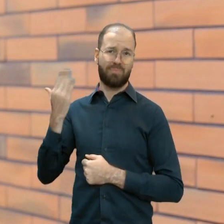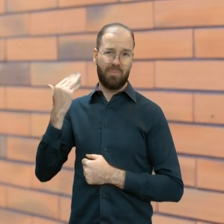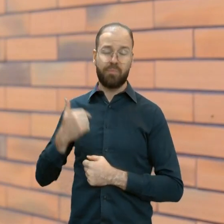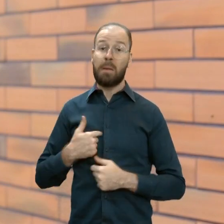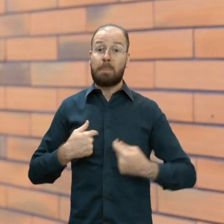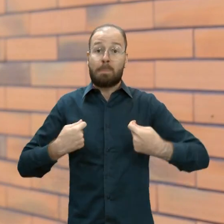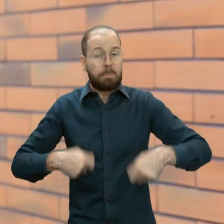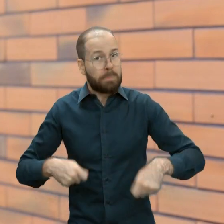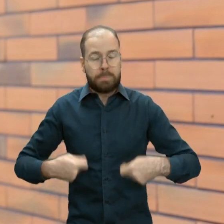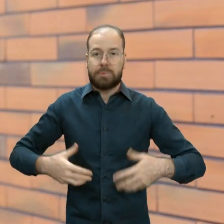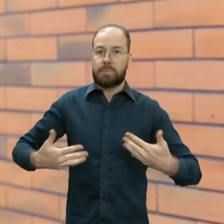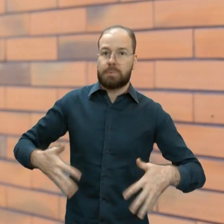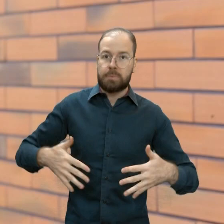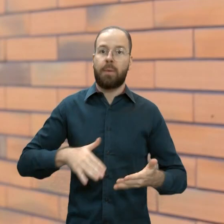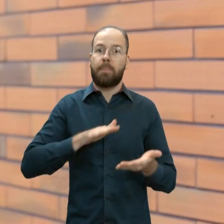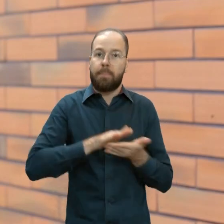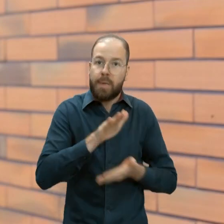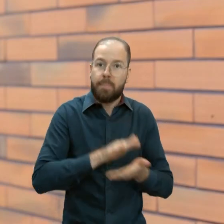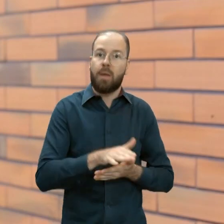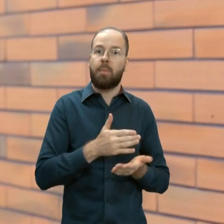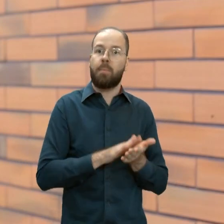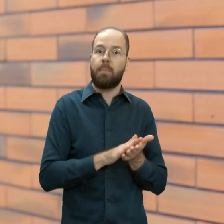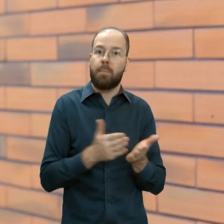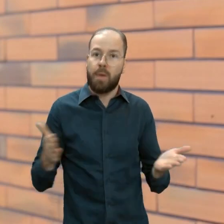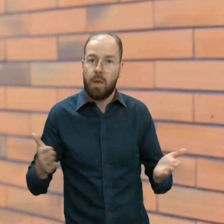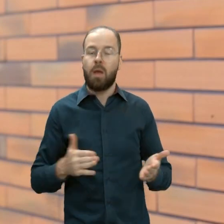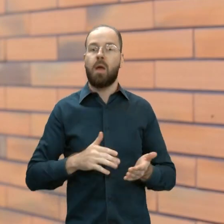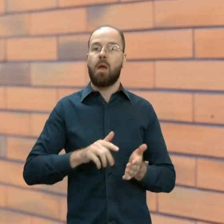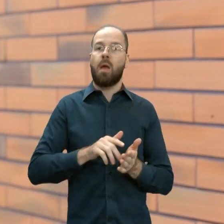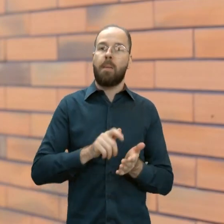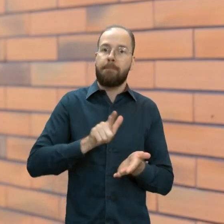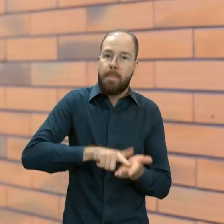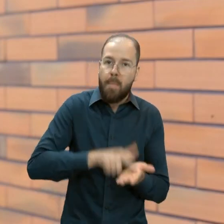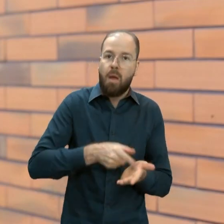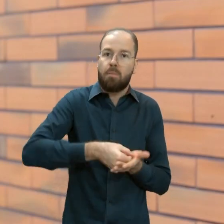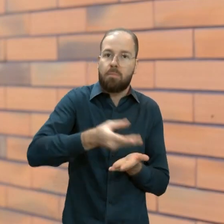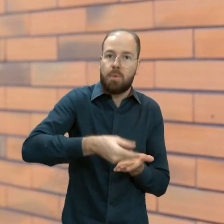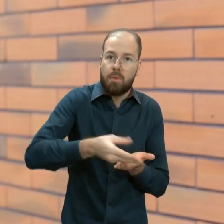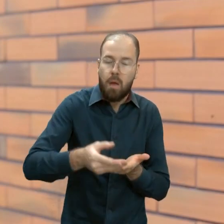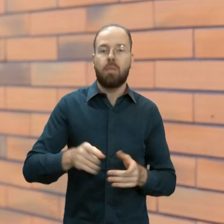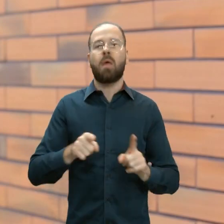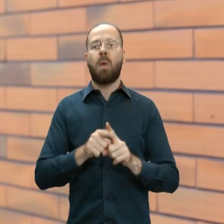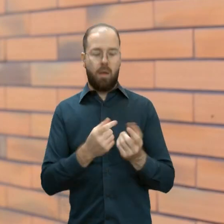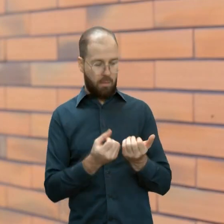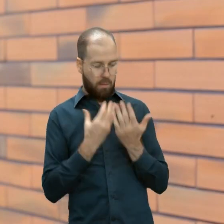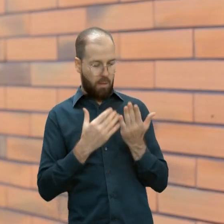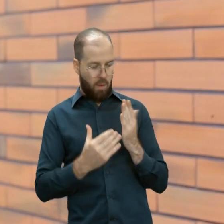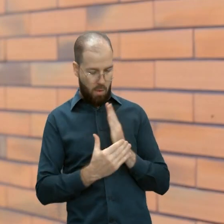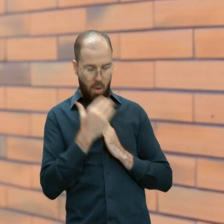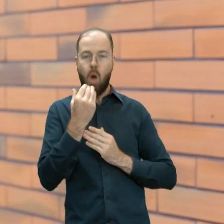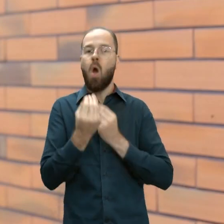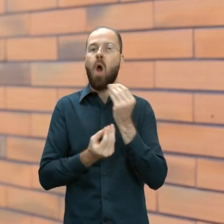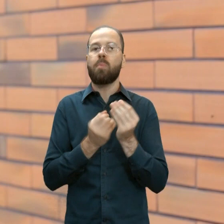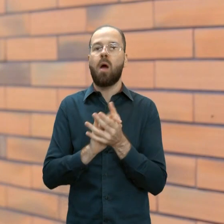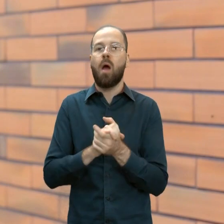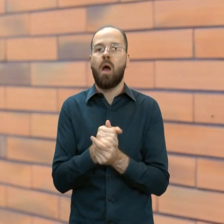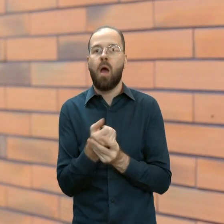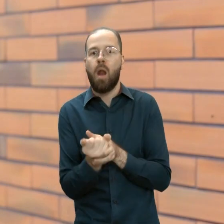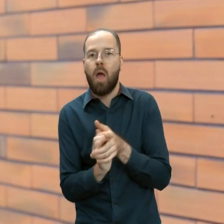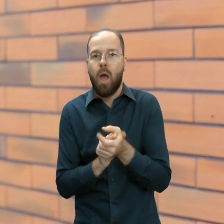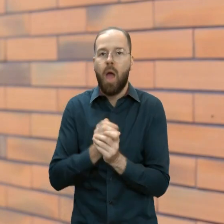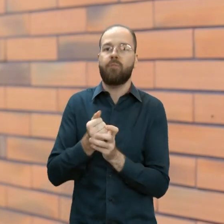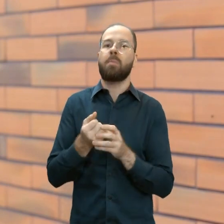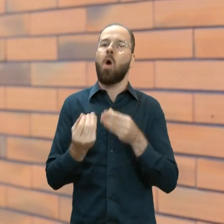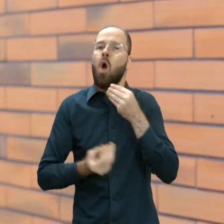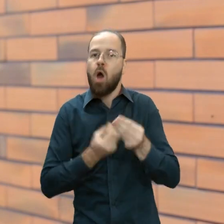imprimir cartaz, panfleto adesivo de como lavar as mãos, banner, né, para as unidades acadêmicas. Esse